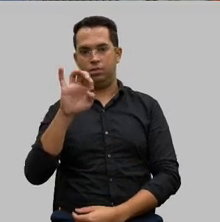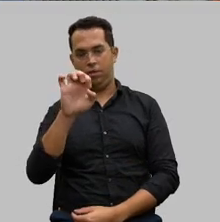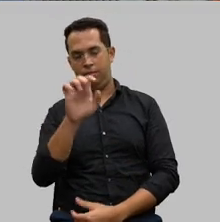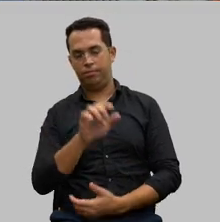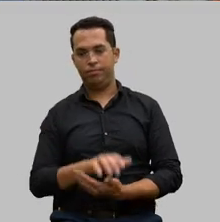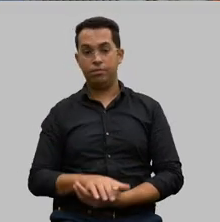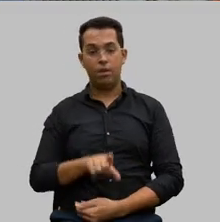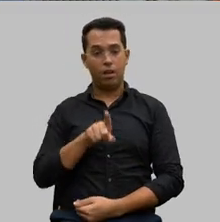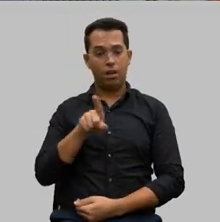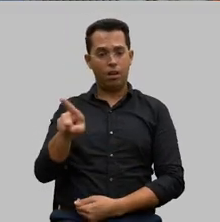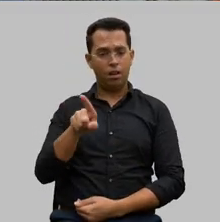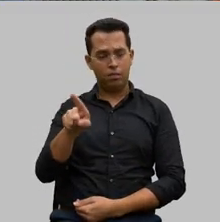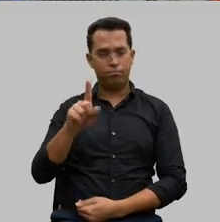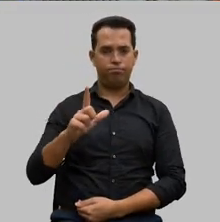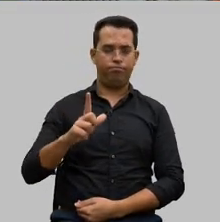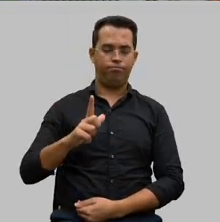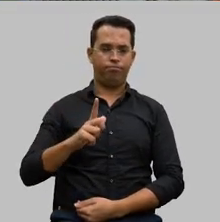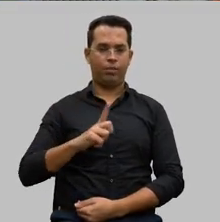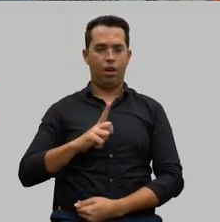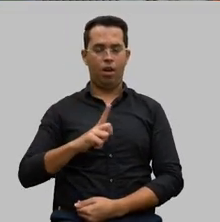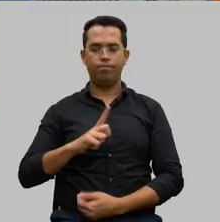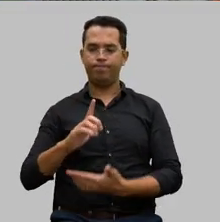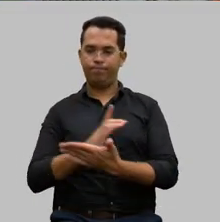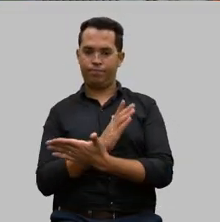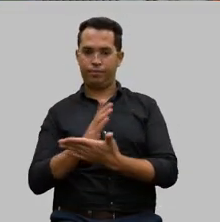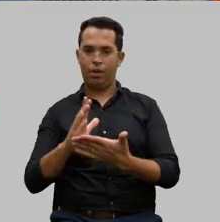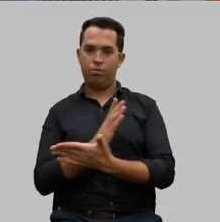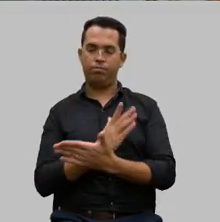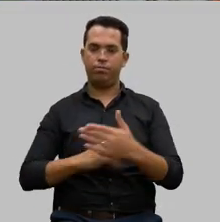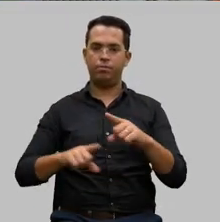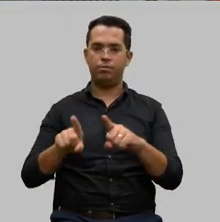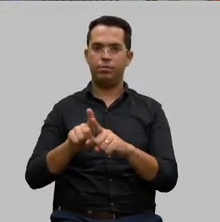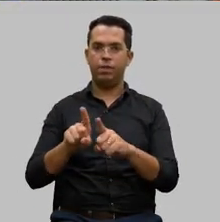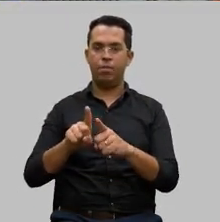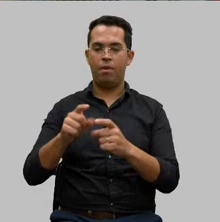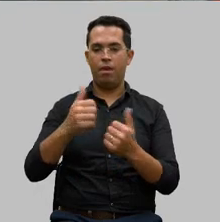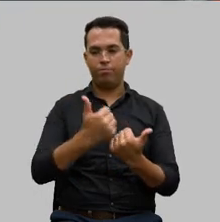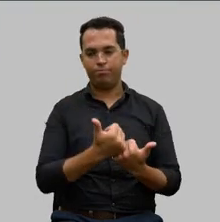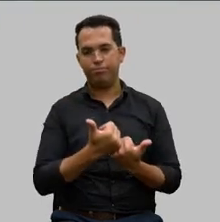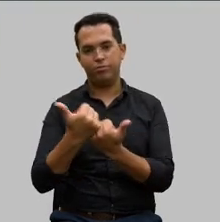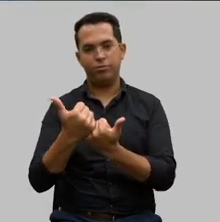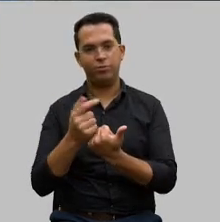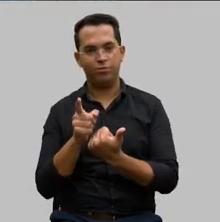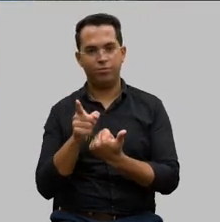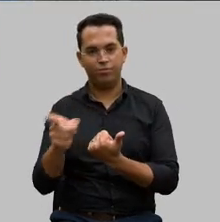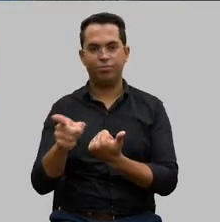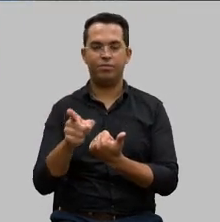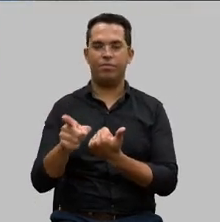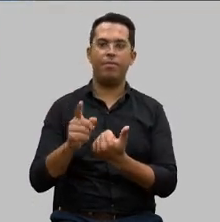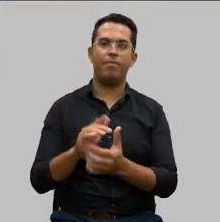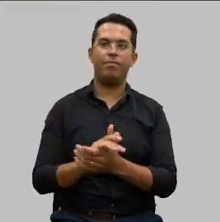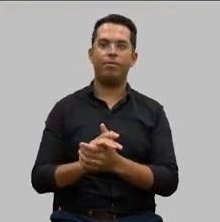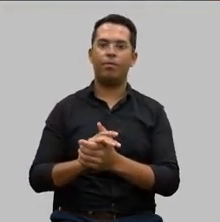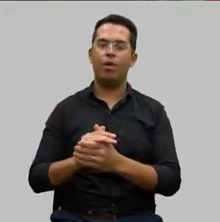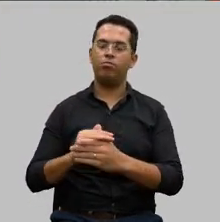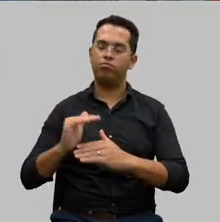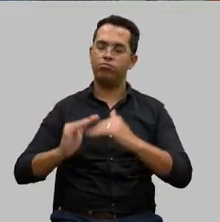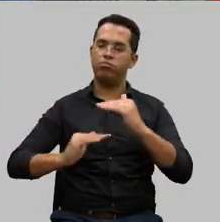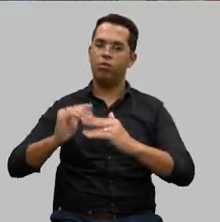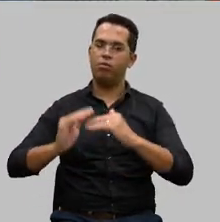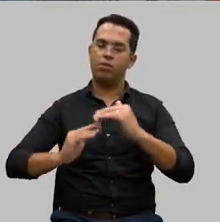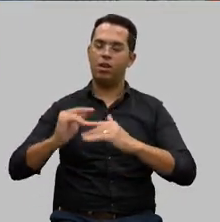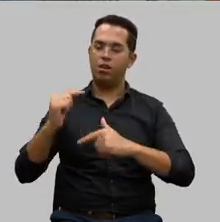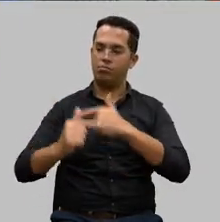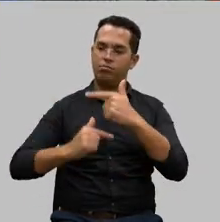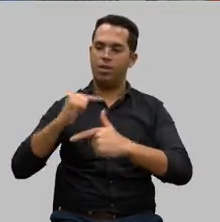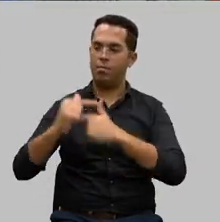alguns algumas entidades que também prestam serviço de relevância e de importância dentro da nossa